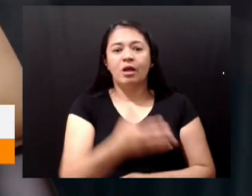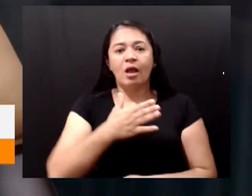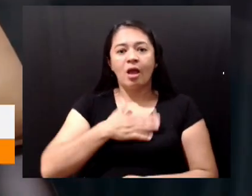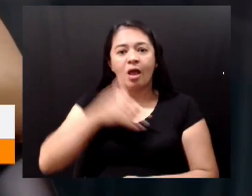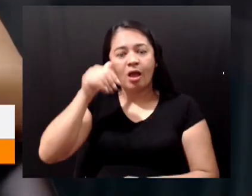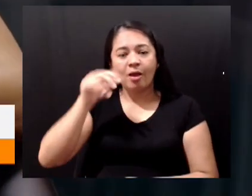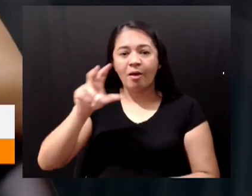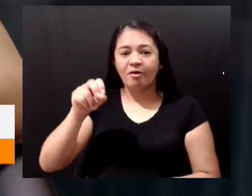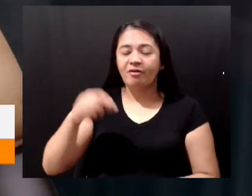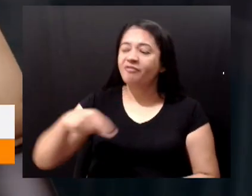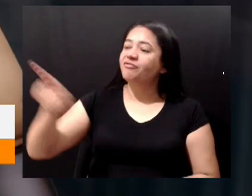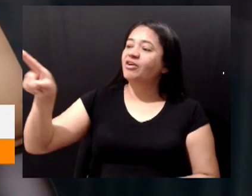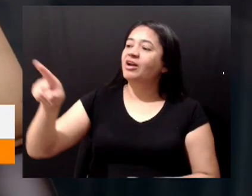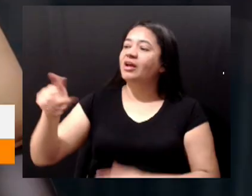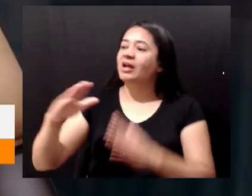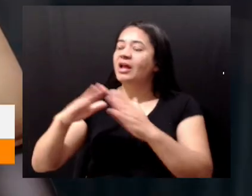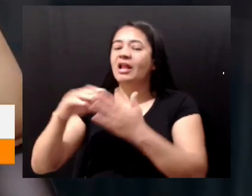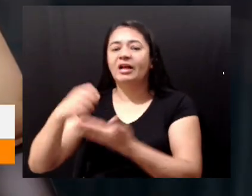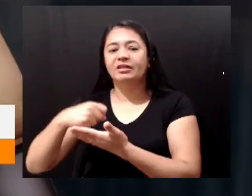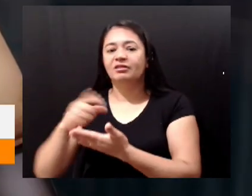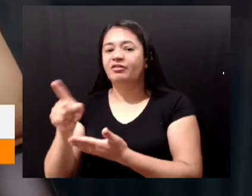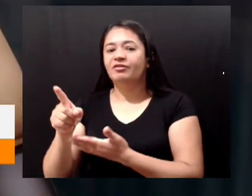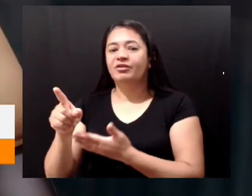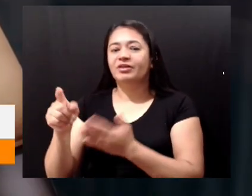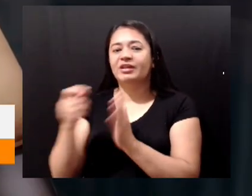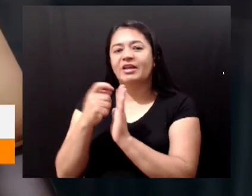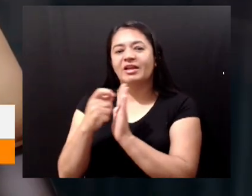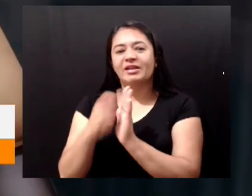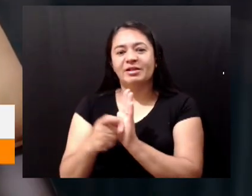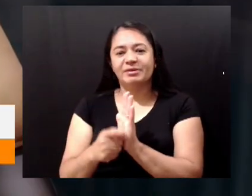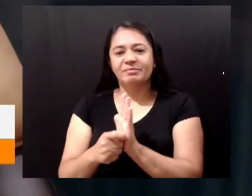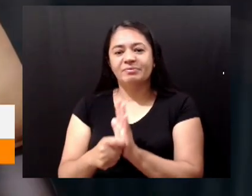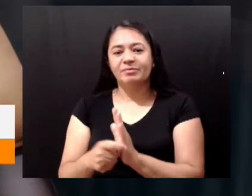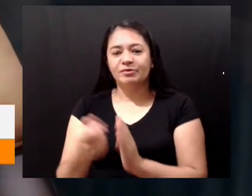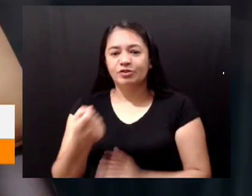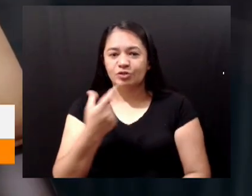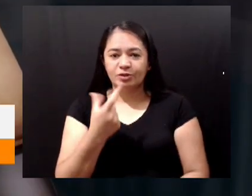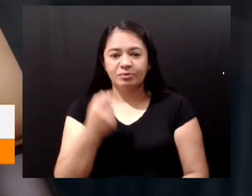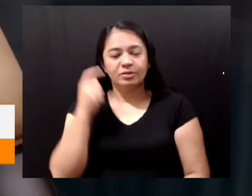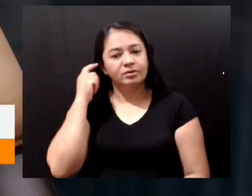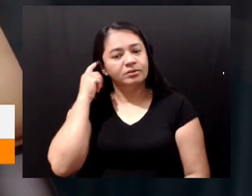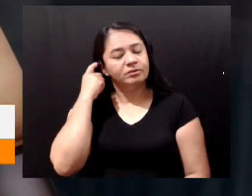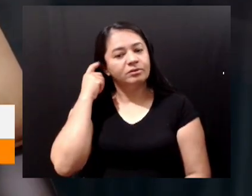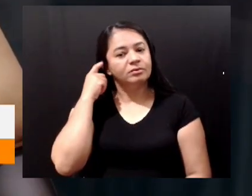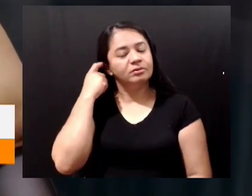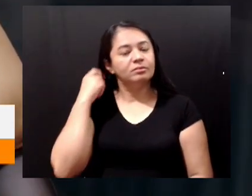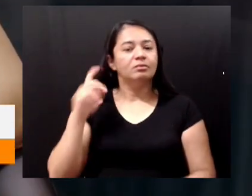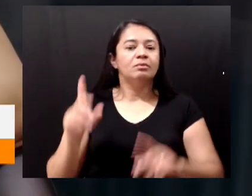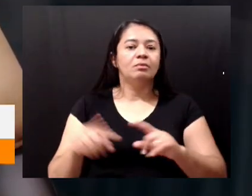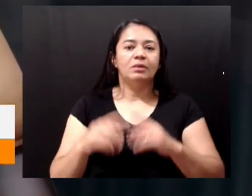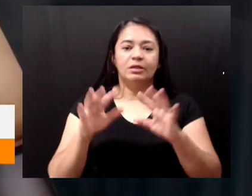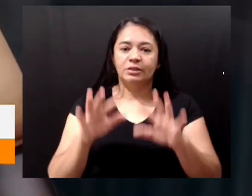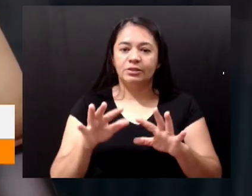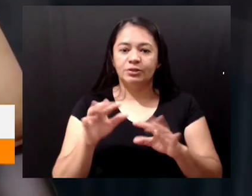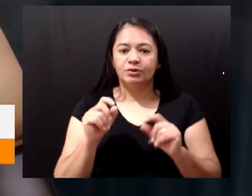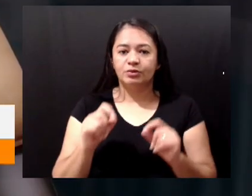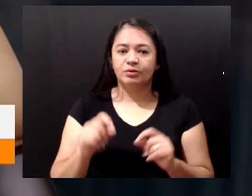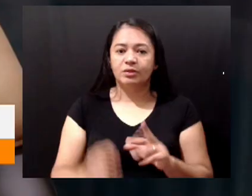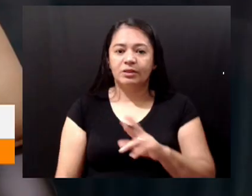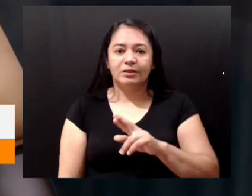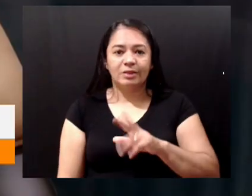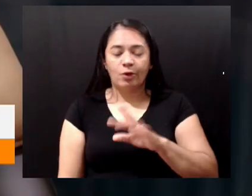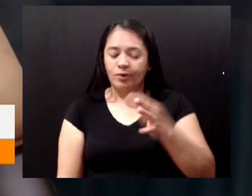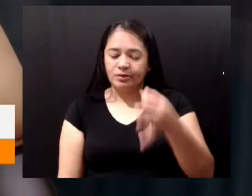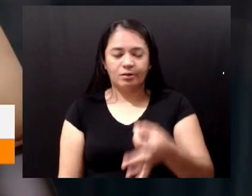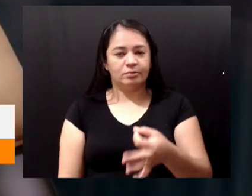lá na farmácia para ver o que que eles prescrevem", né. exato. Então, mas isso na verdade, não é o correto a ser feito, Uhum.